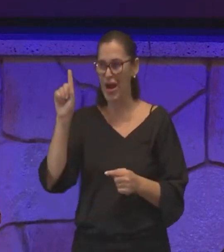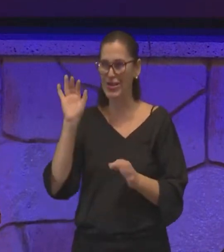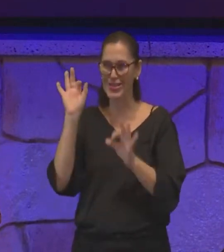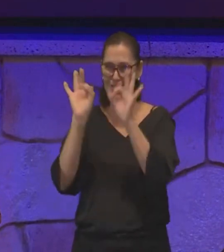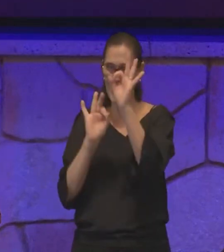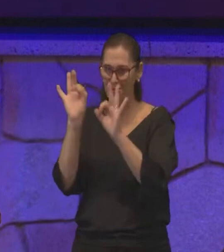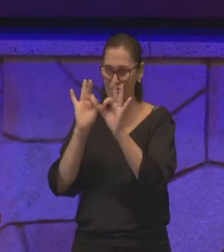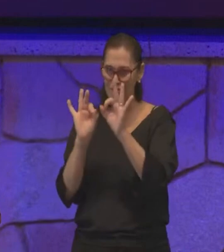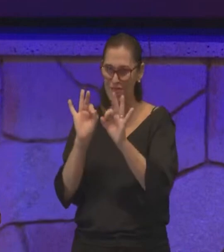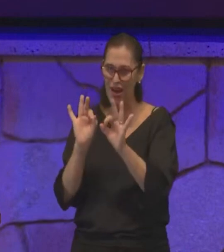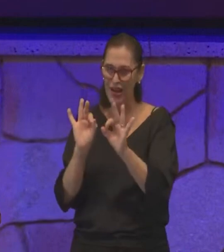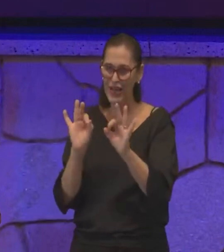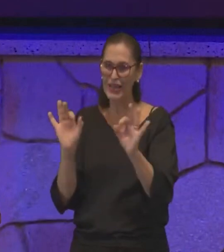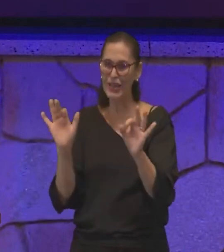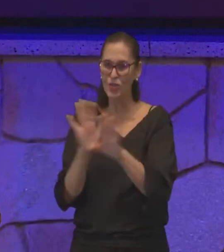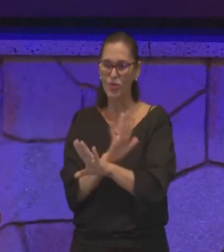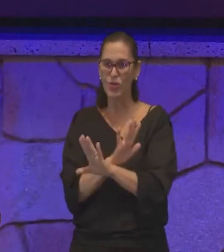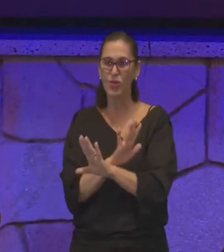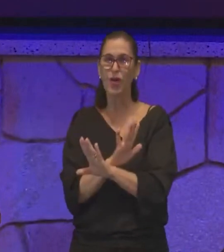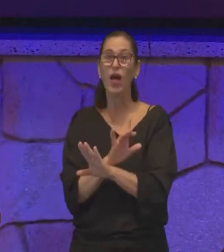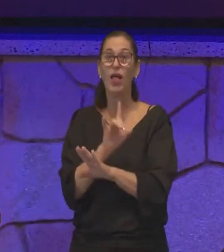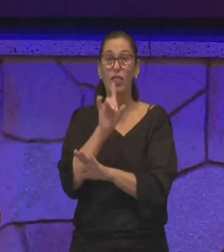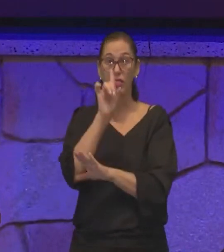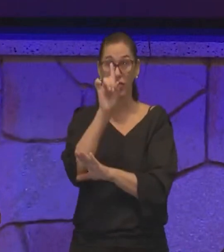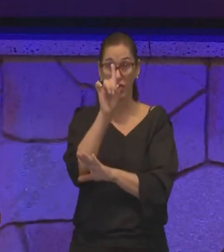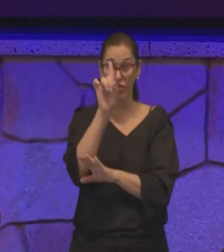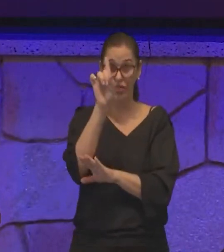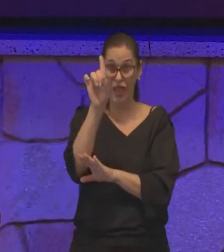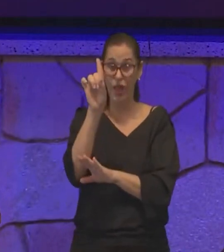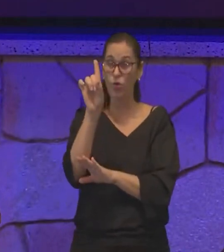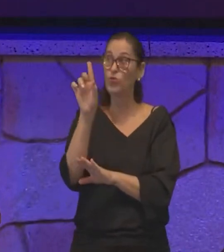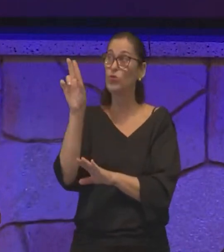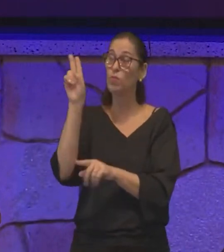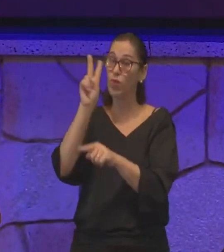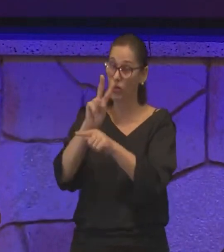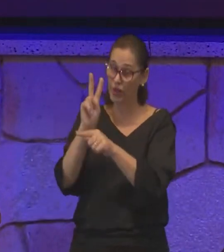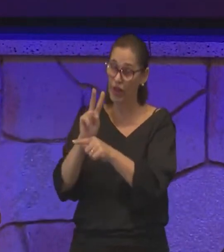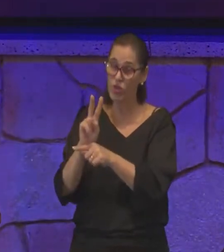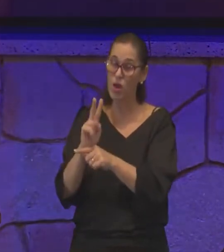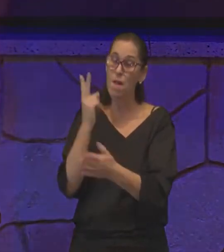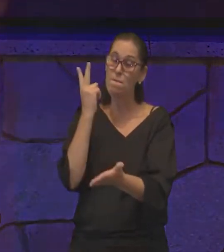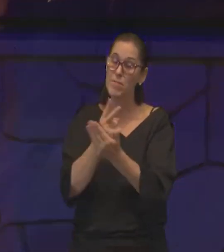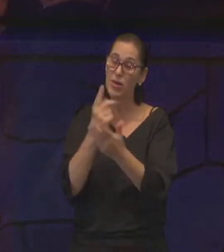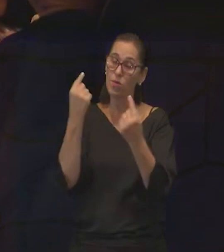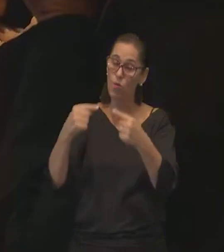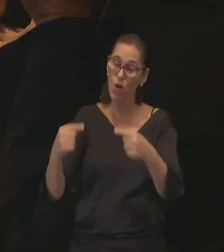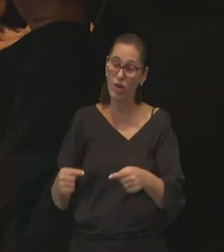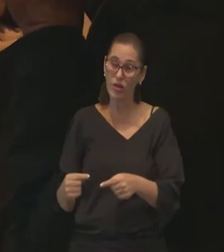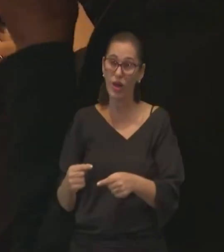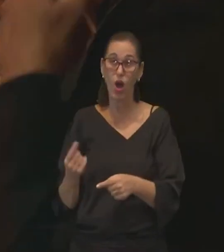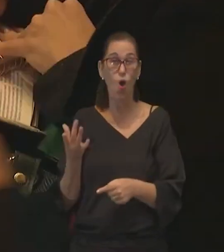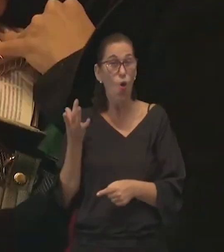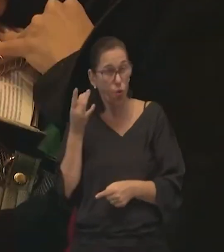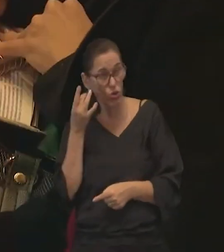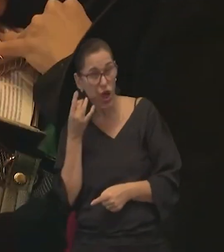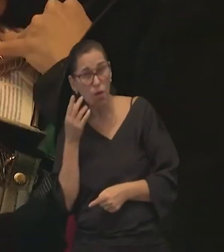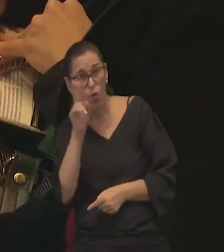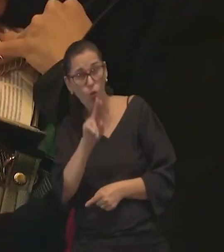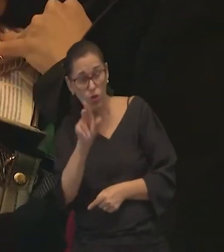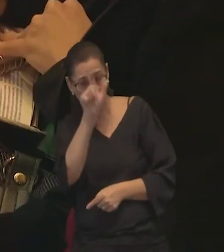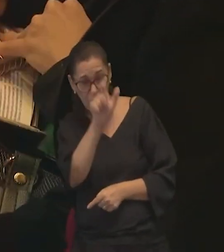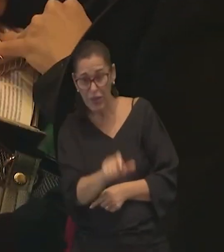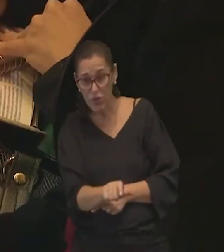estabelecem. O diabo usa pessoas, circunstâncias, e o pior, pessoas que se deixam